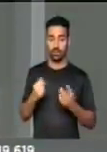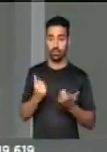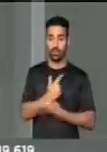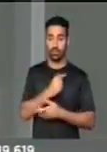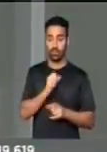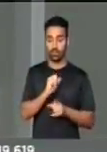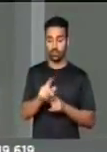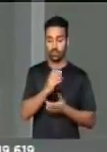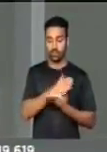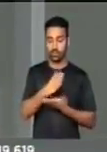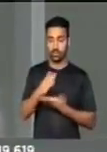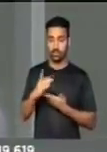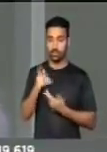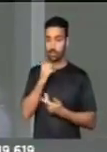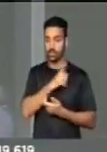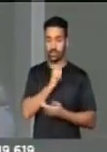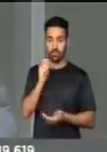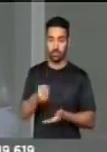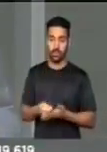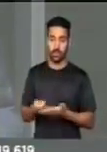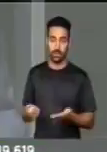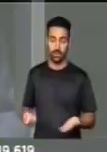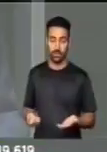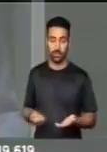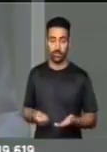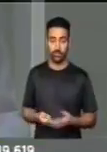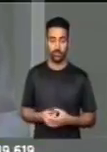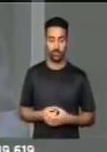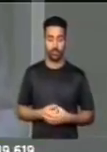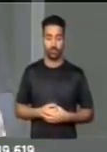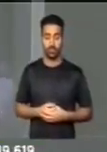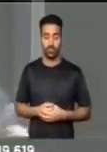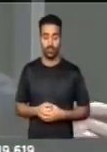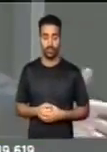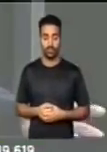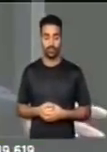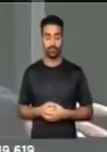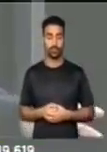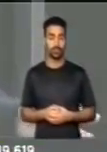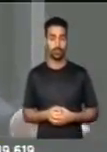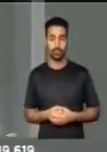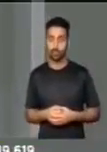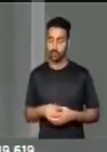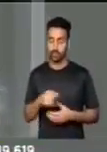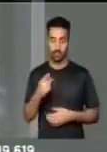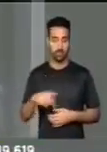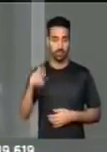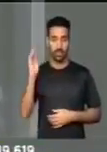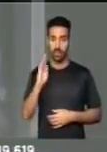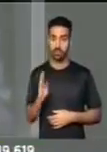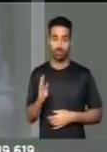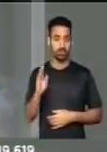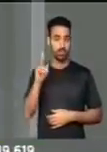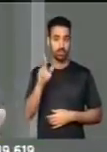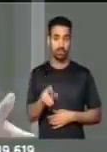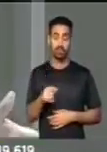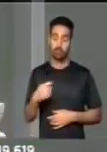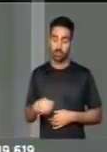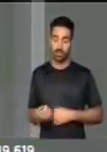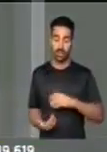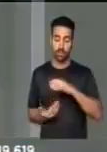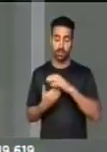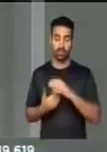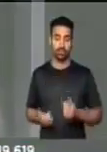prazo, comprado a prestação e que não foi pago e que não foi honrado o compromisso. Assim também é o país. O país precisa de um limite para o seu